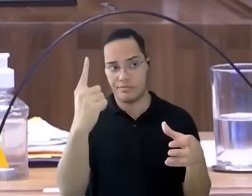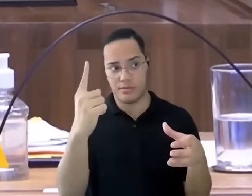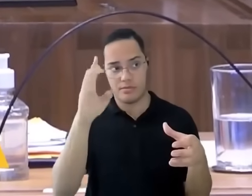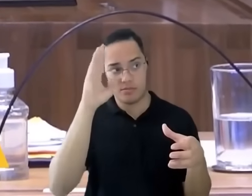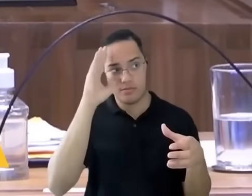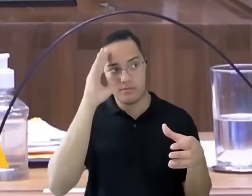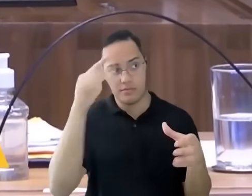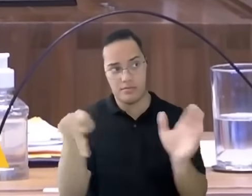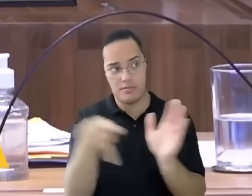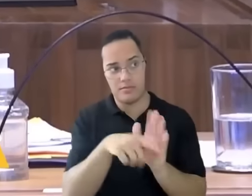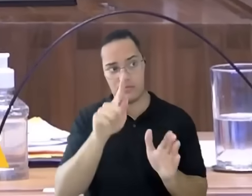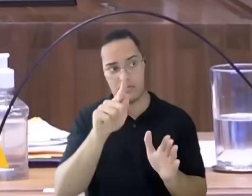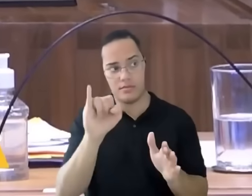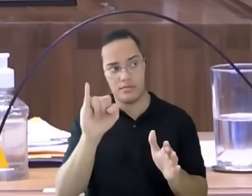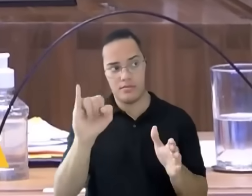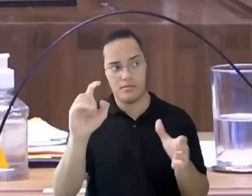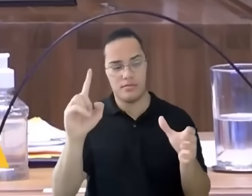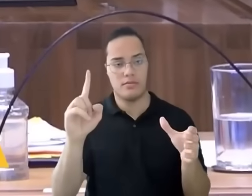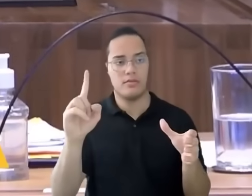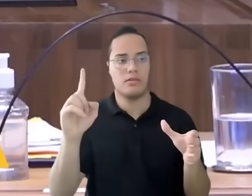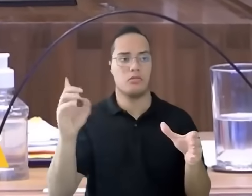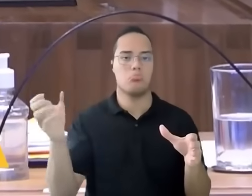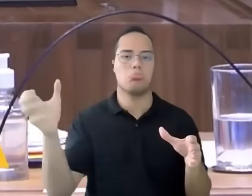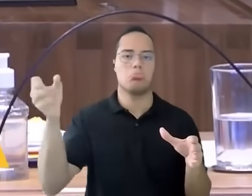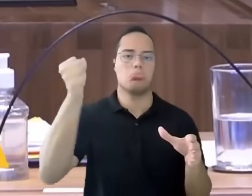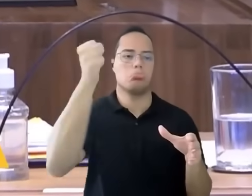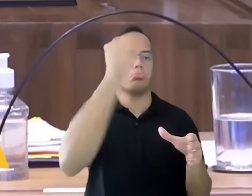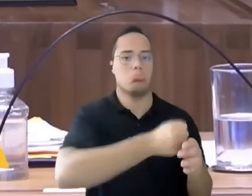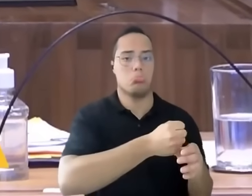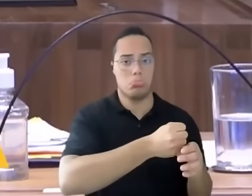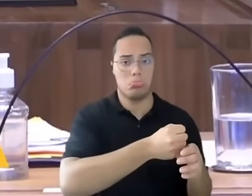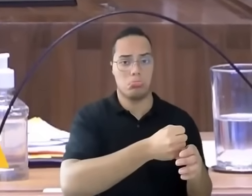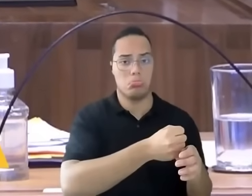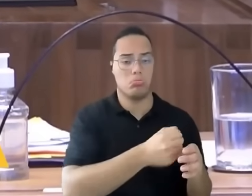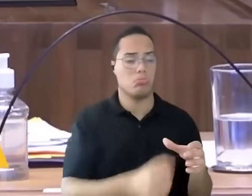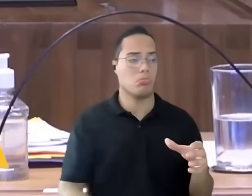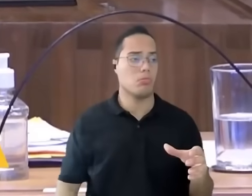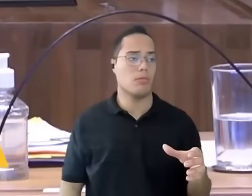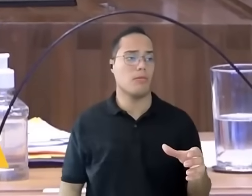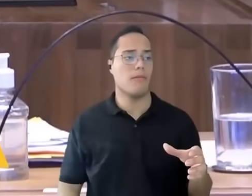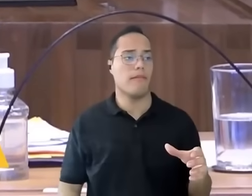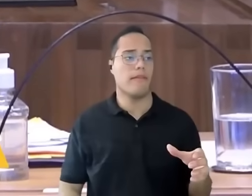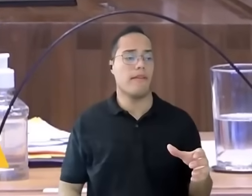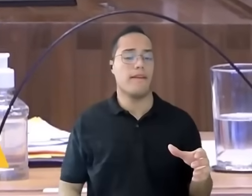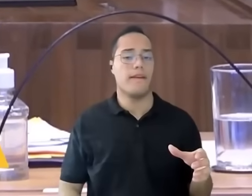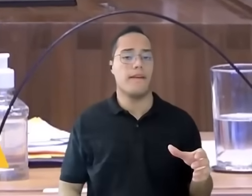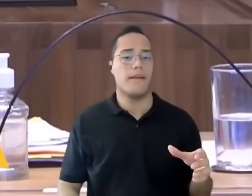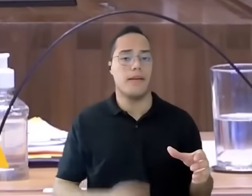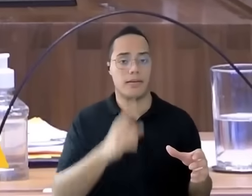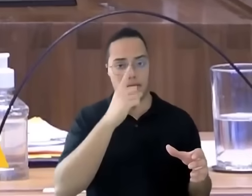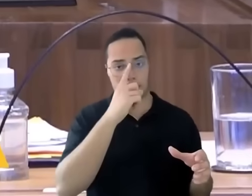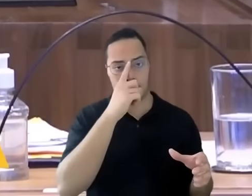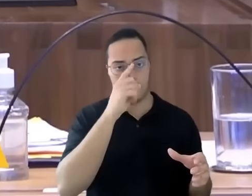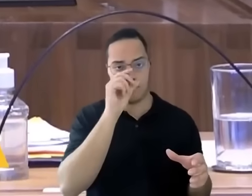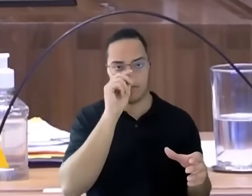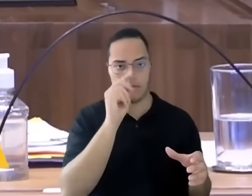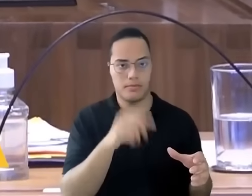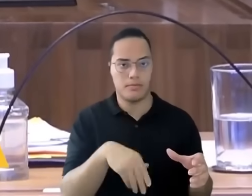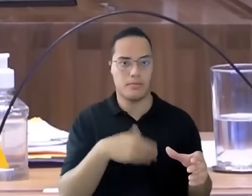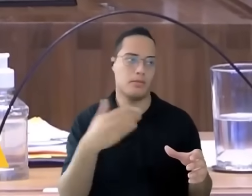sem ele tomar conhecimento e a partir daí esse militar ele faz parte do